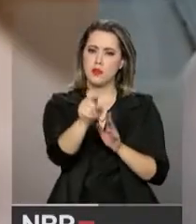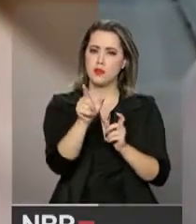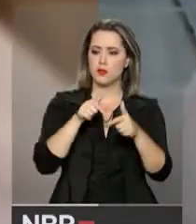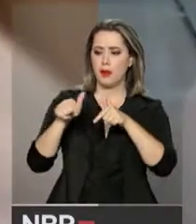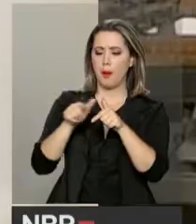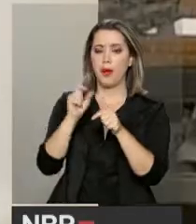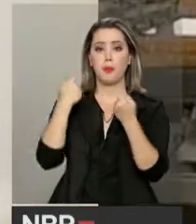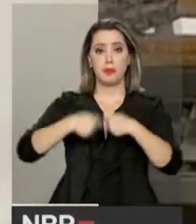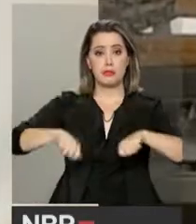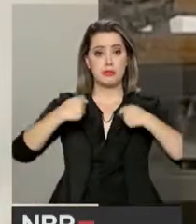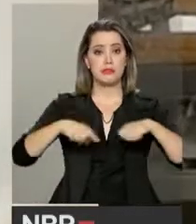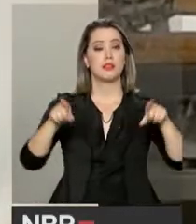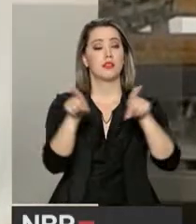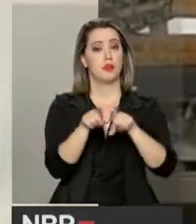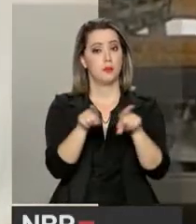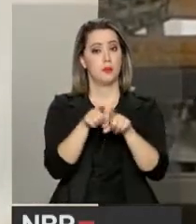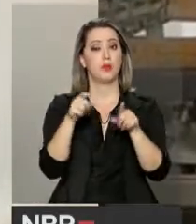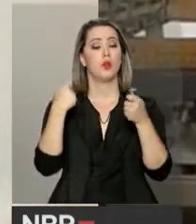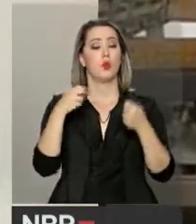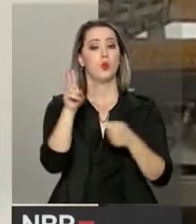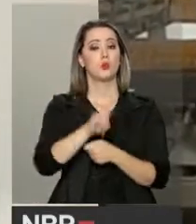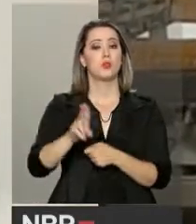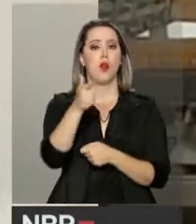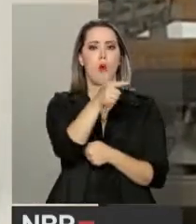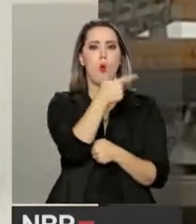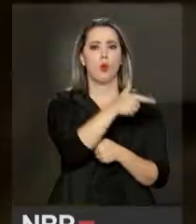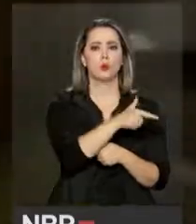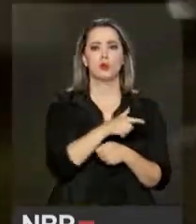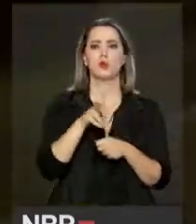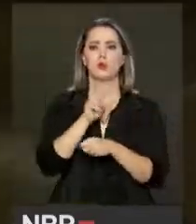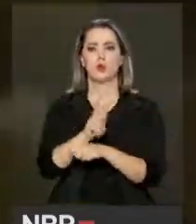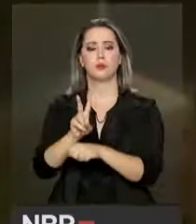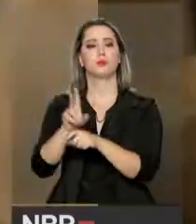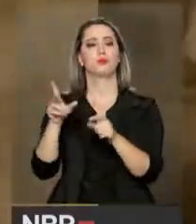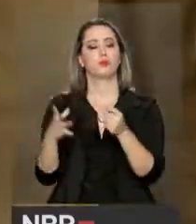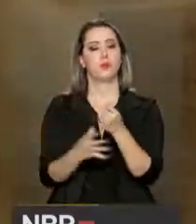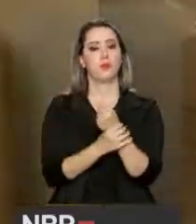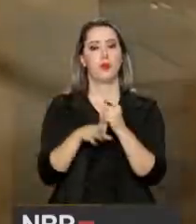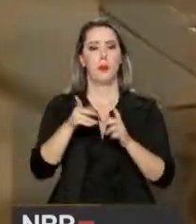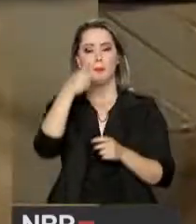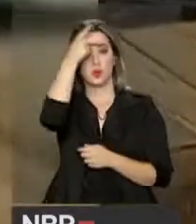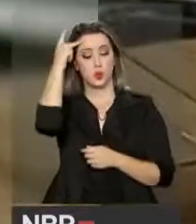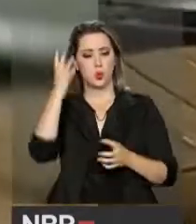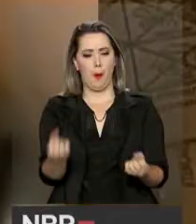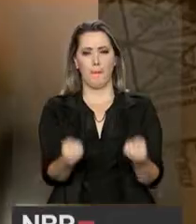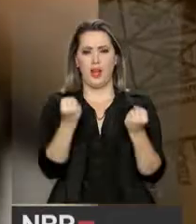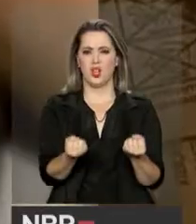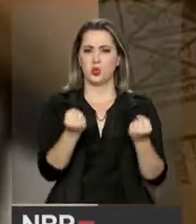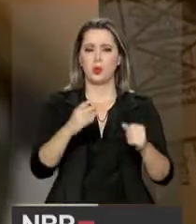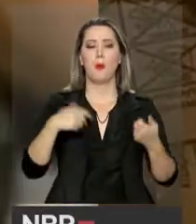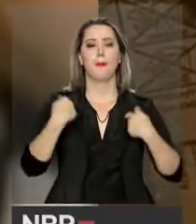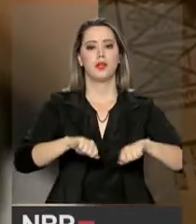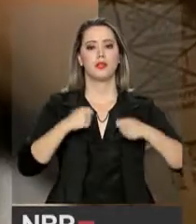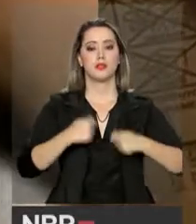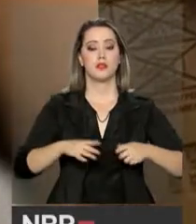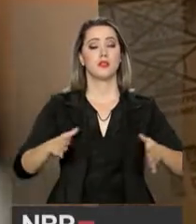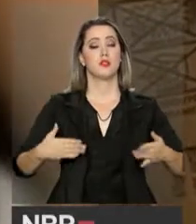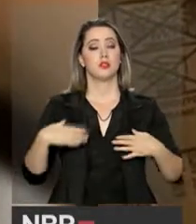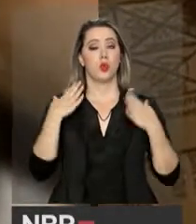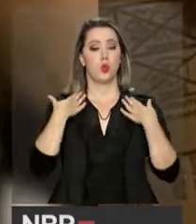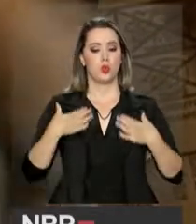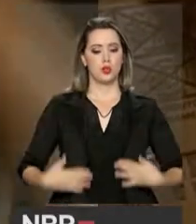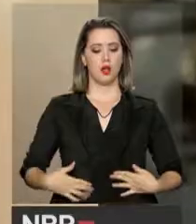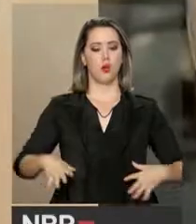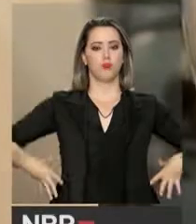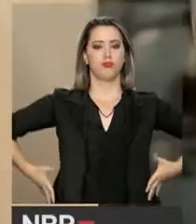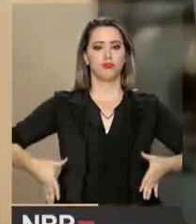função que exercem, ainda são exigidos outros acessórios. Quem carrega peso, como José Victor, tem que usar, além de coletes